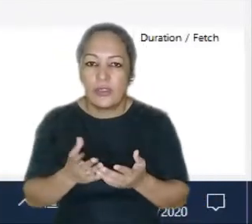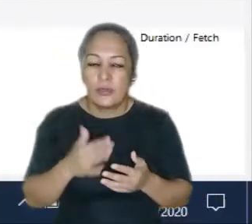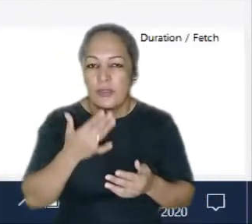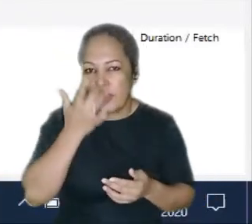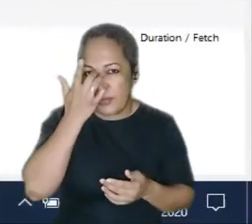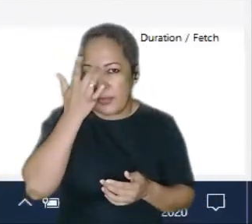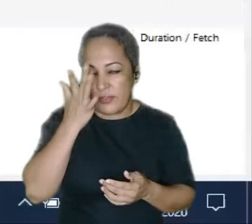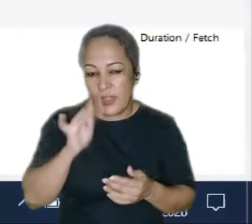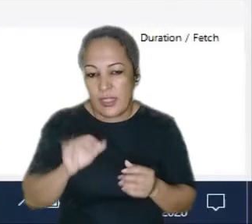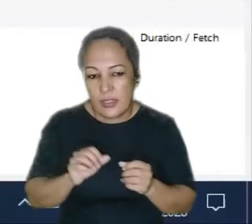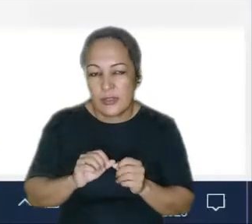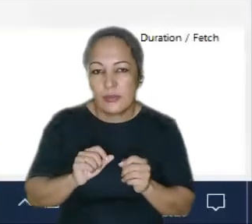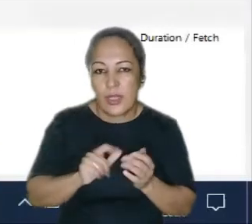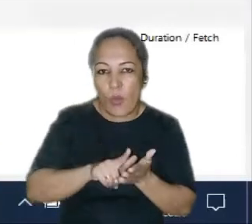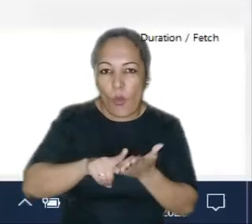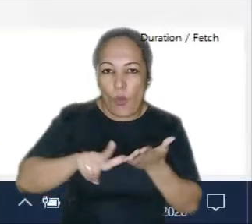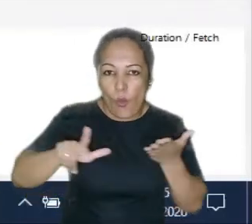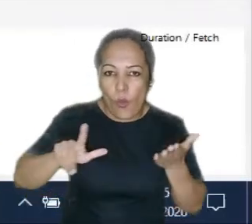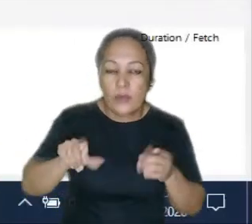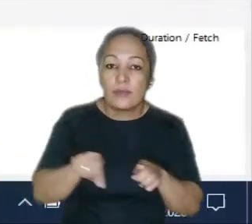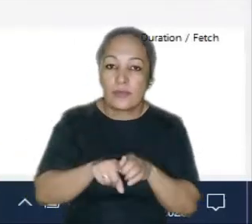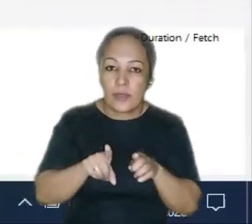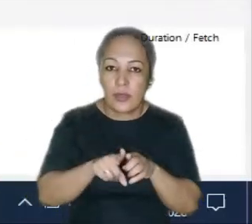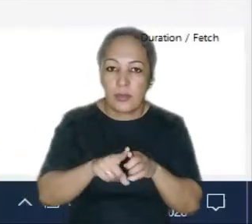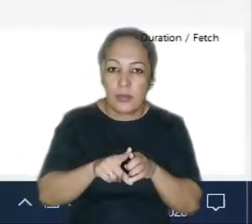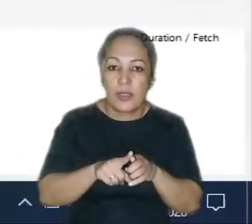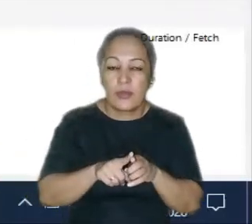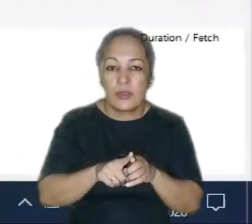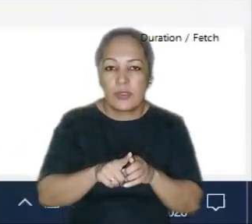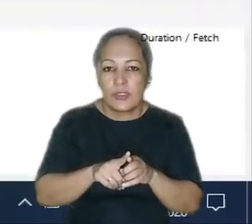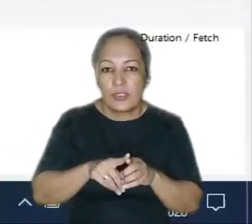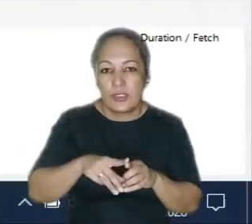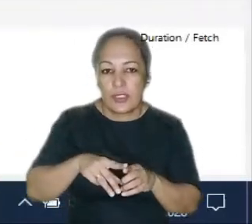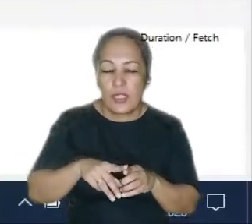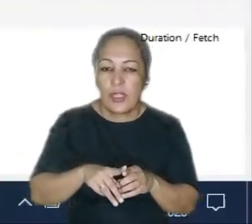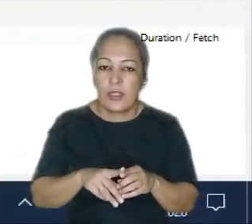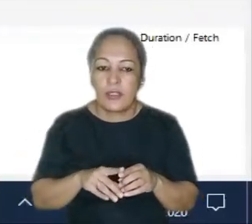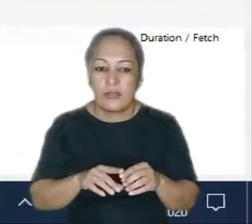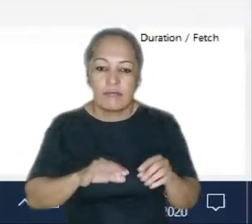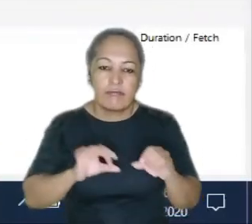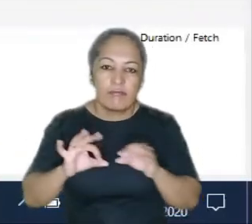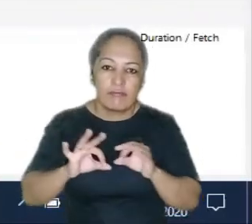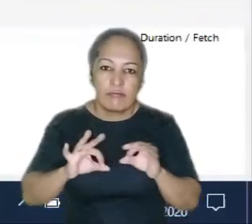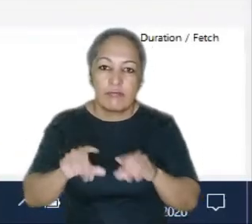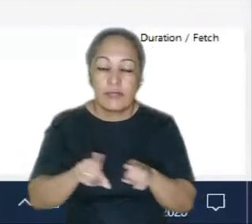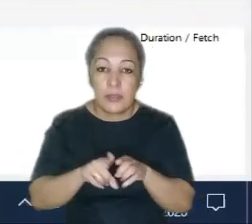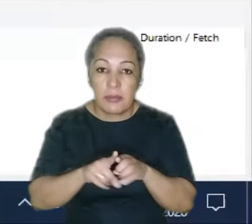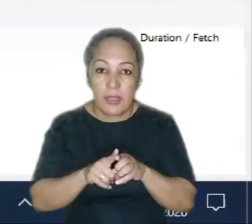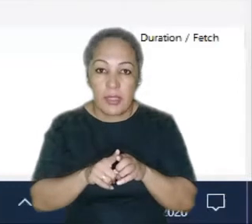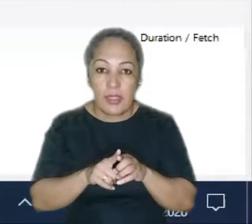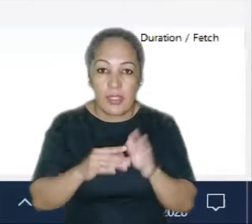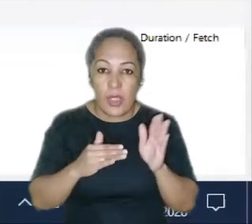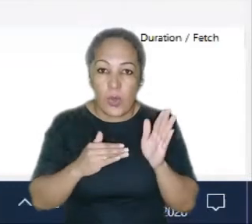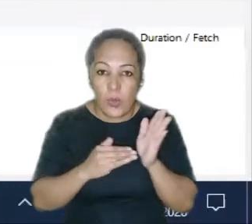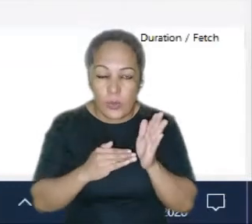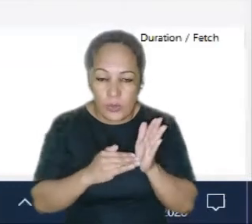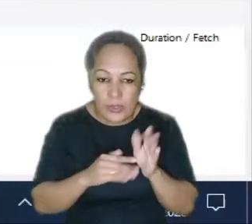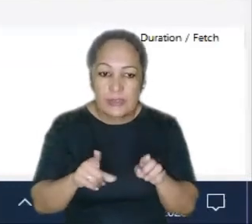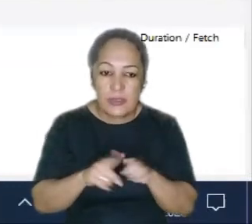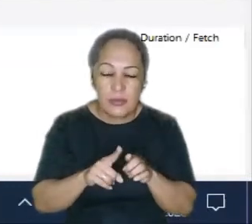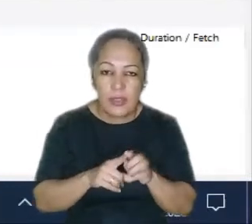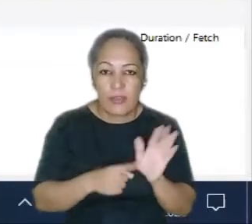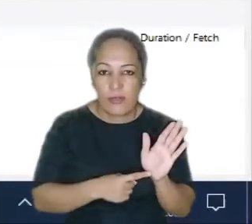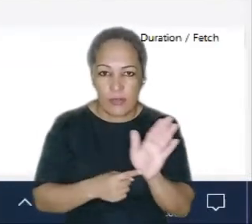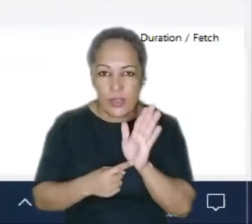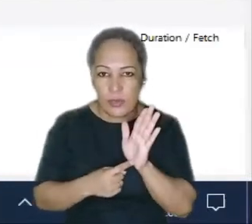pode desativar essa do navegador aqui do lado também, ó. Tá? E a de baixo também, onde vai mostrar as ações que